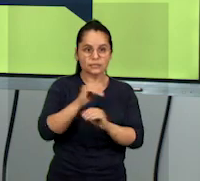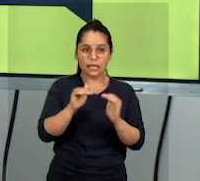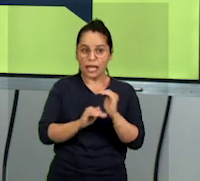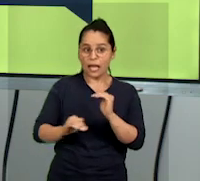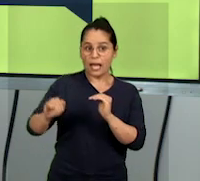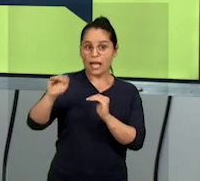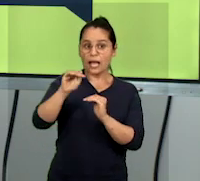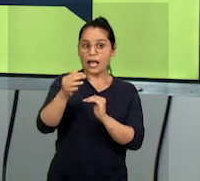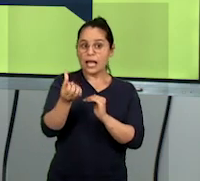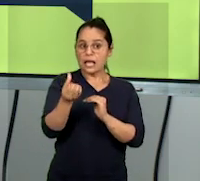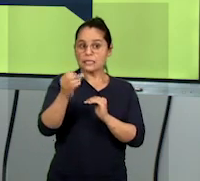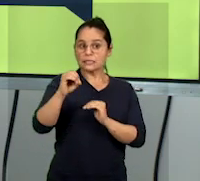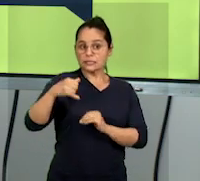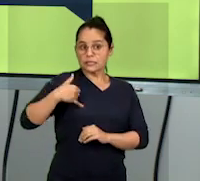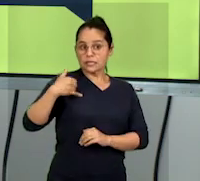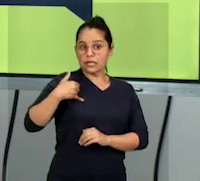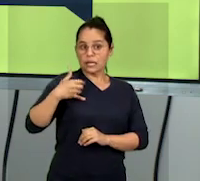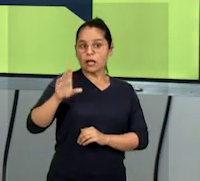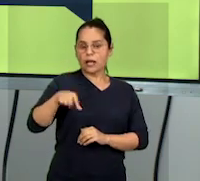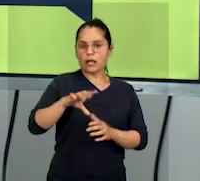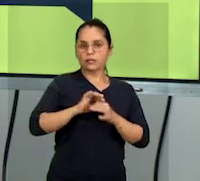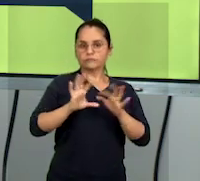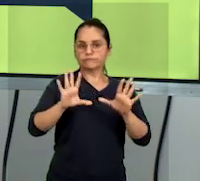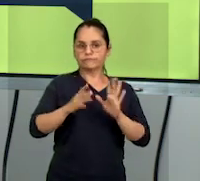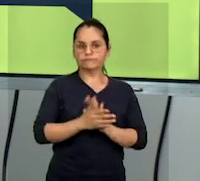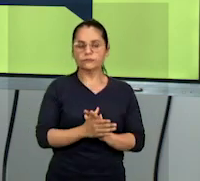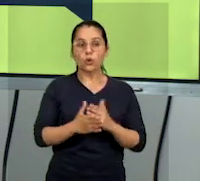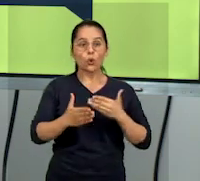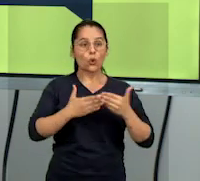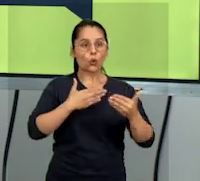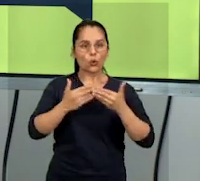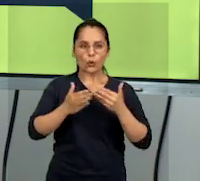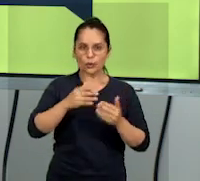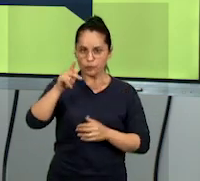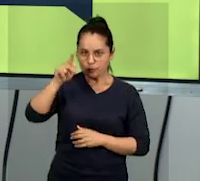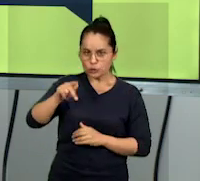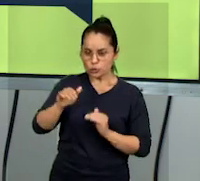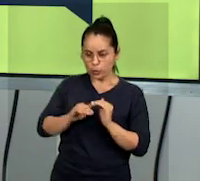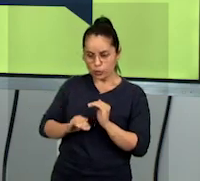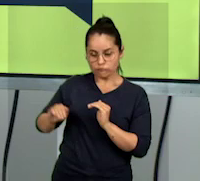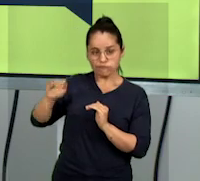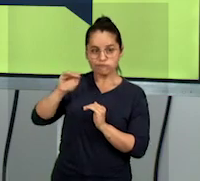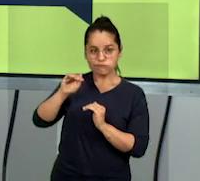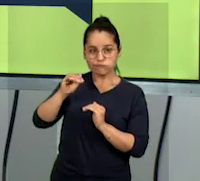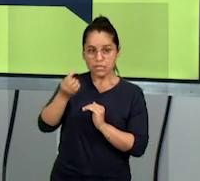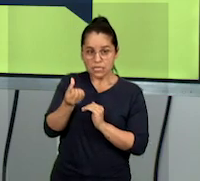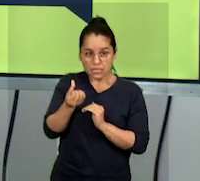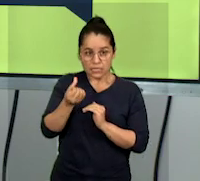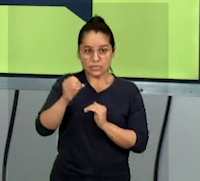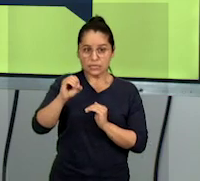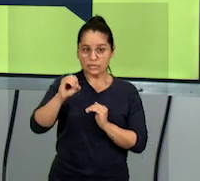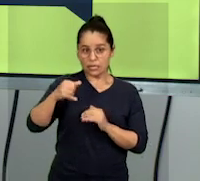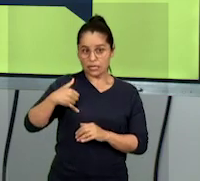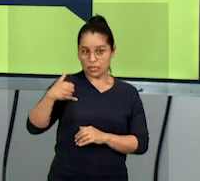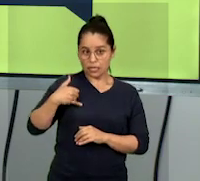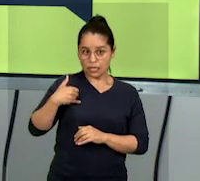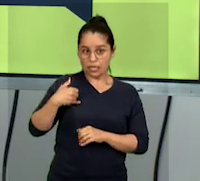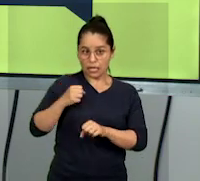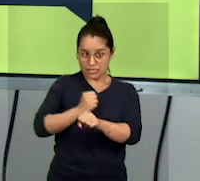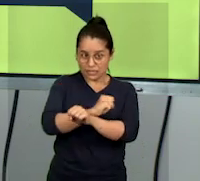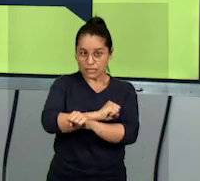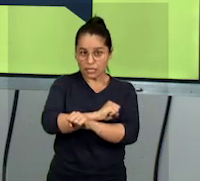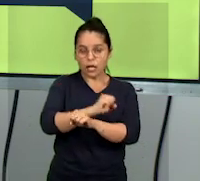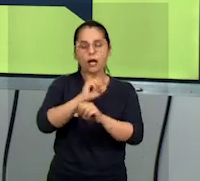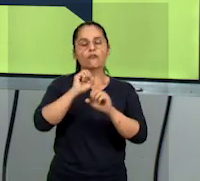60 anos serão libertos. Então, qualquer pessoa acima de 60 anos que tinha sido escravizado